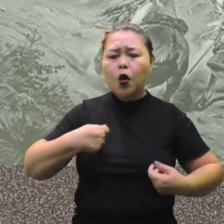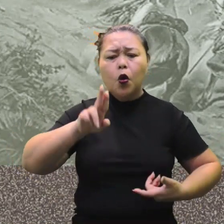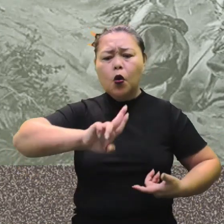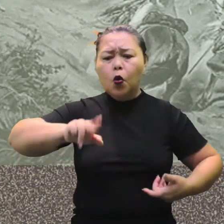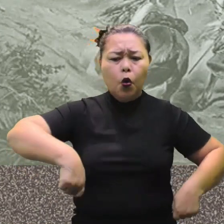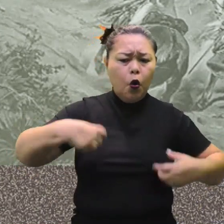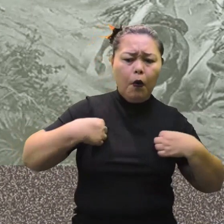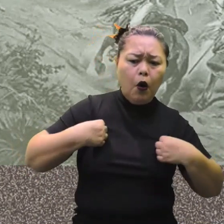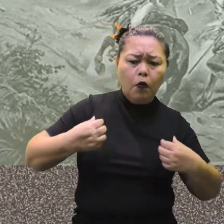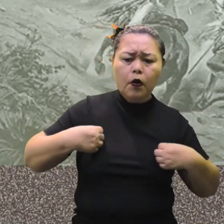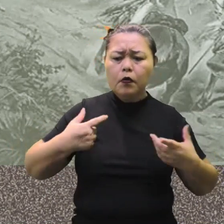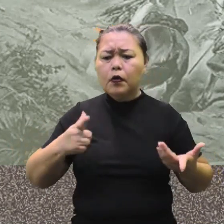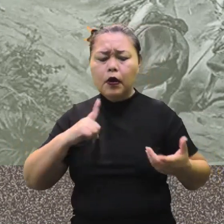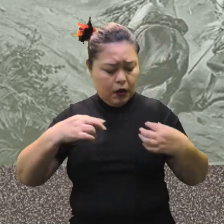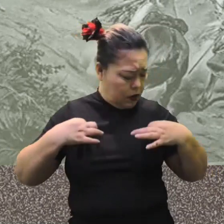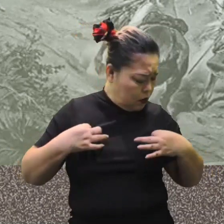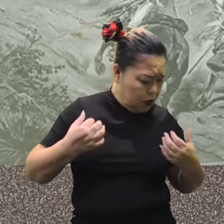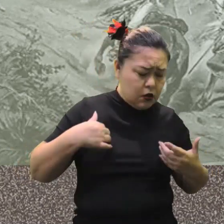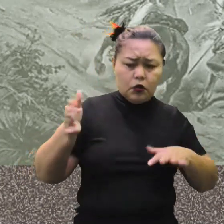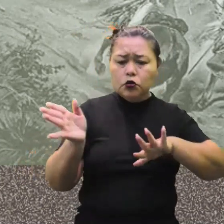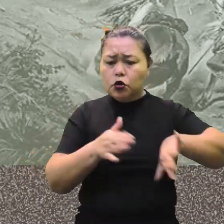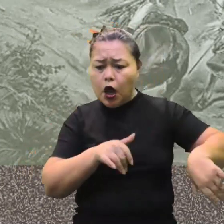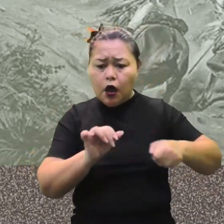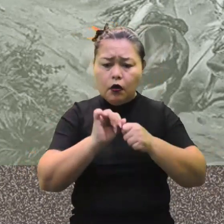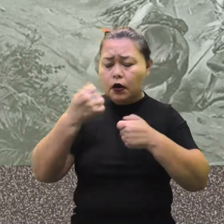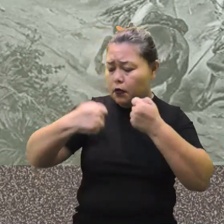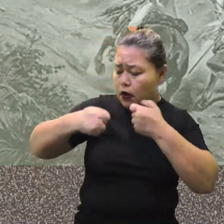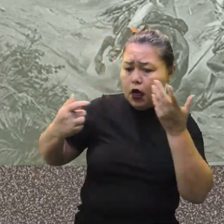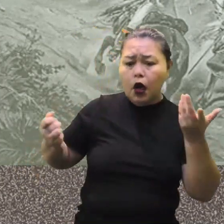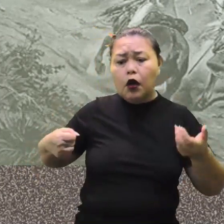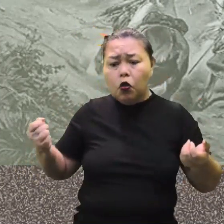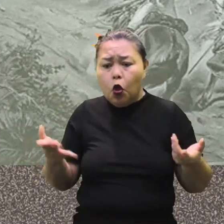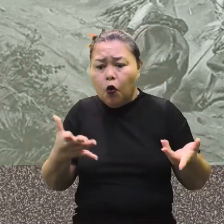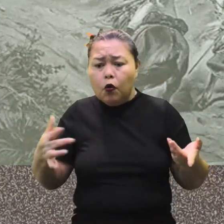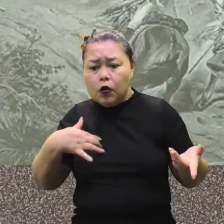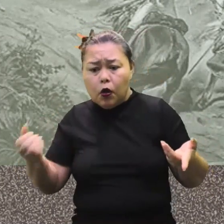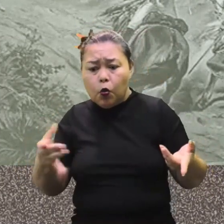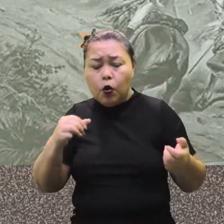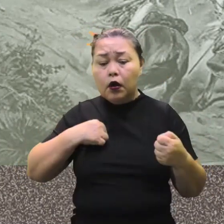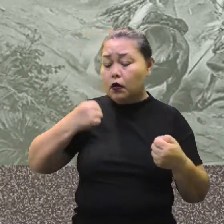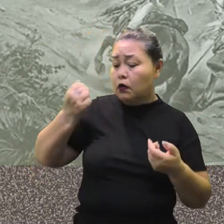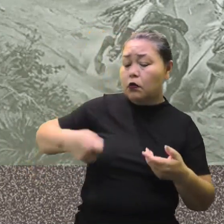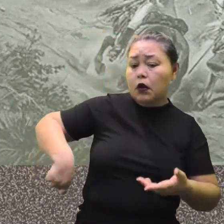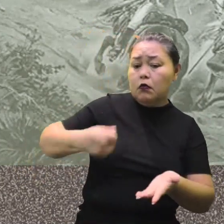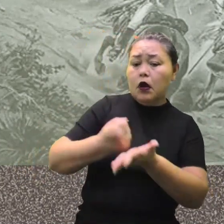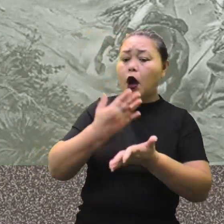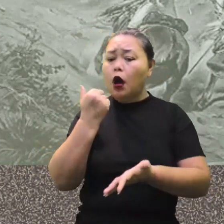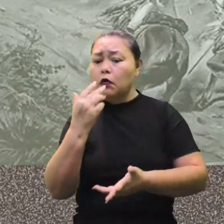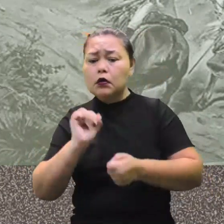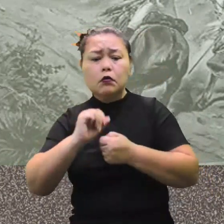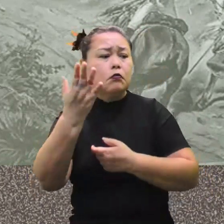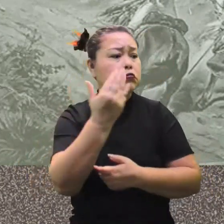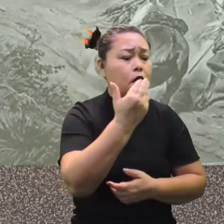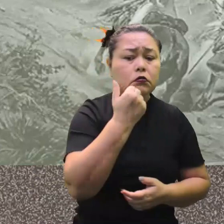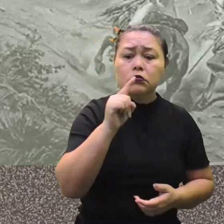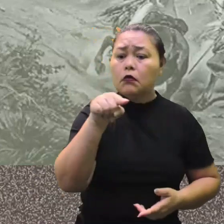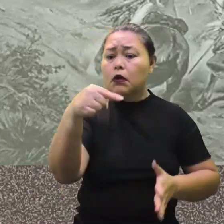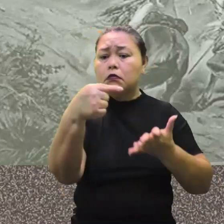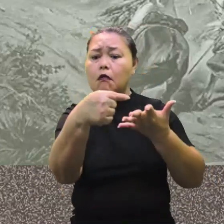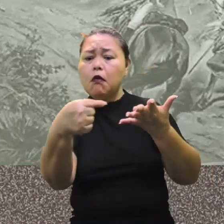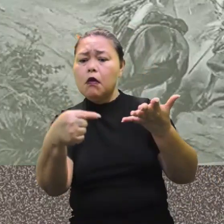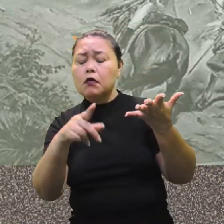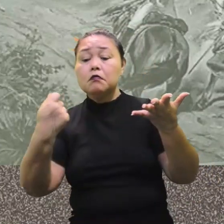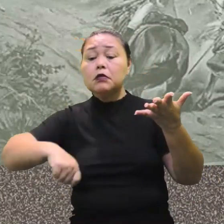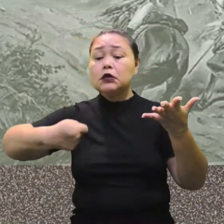Consumir bastante roupa, roupa, roupa. Ele diz, olha, essa roupa já saiu da moda, você precisa renovar, você precisa consumir esse alimento, esse outro alimento, esse outro